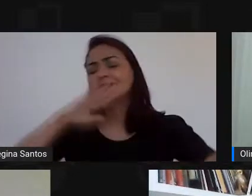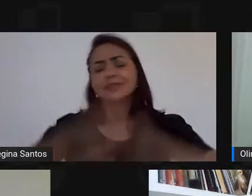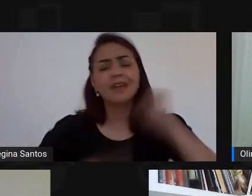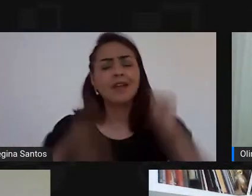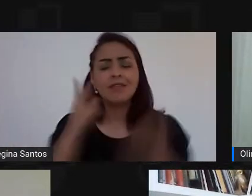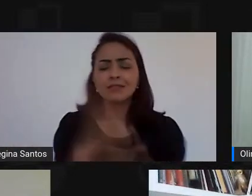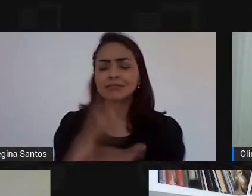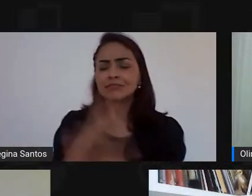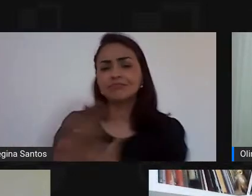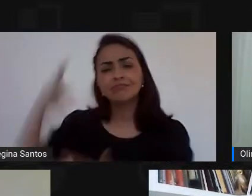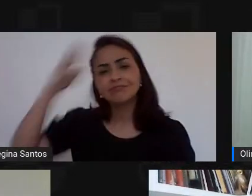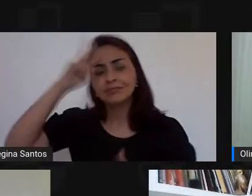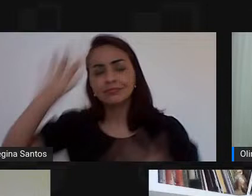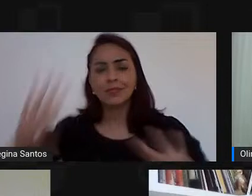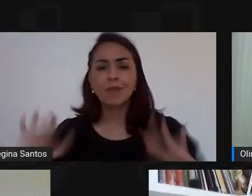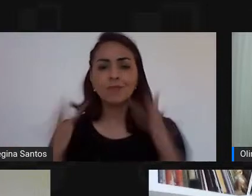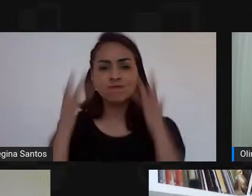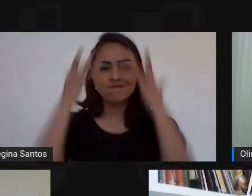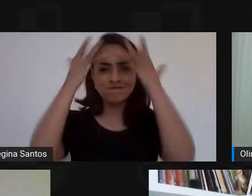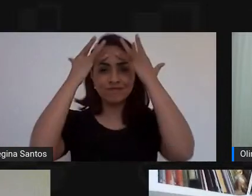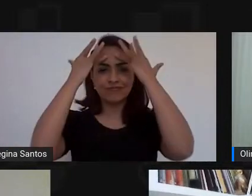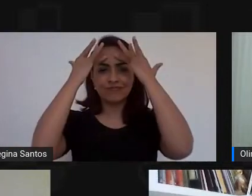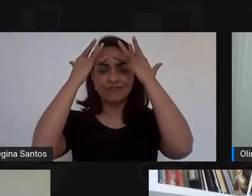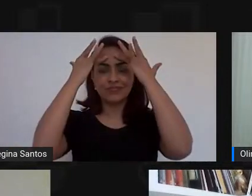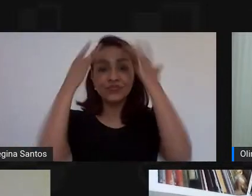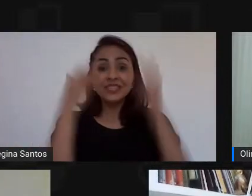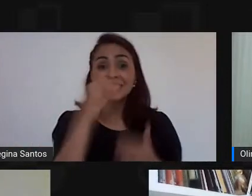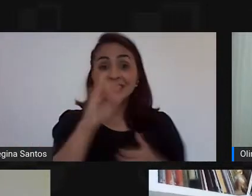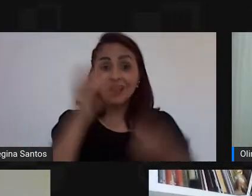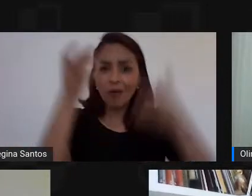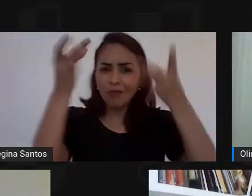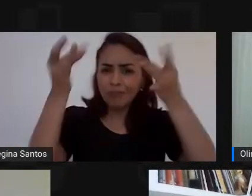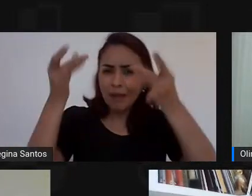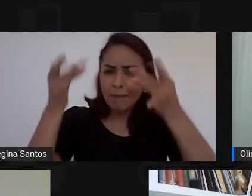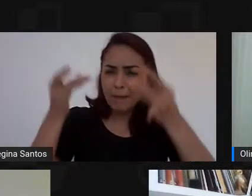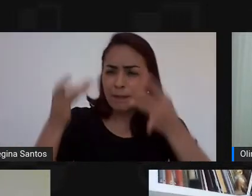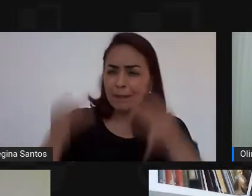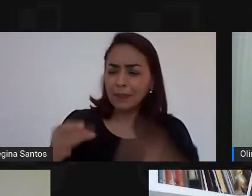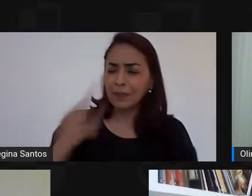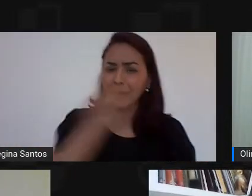e assim, se eu for falar da professora Olinda, quem vai chorar agora sou eu, né,